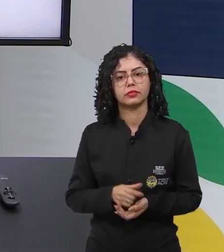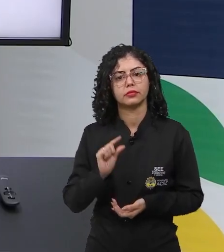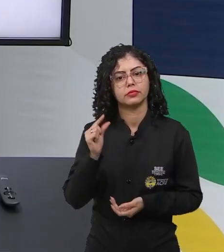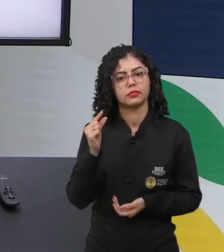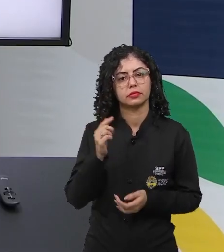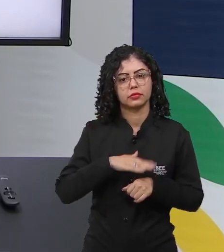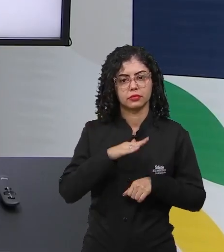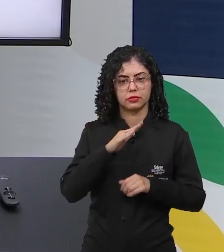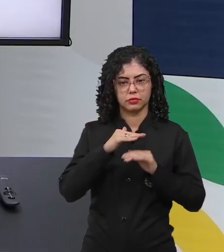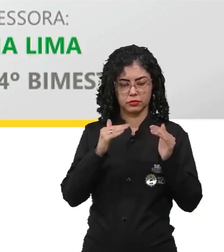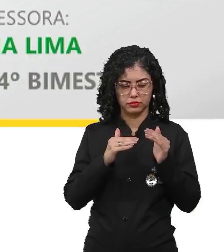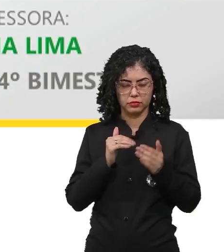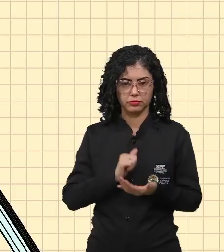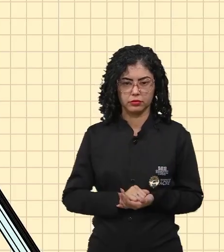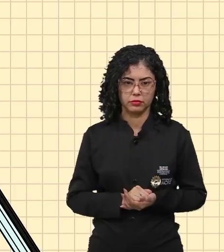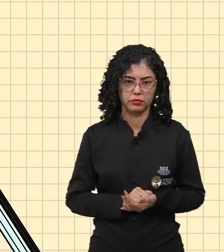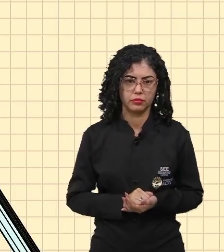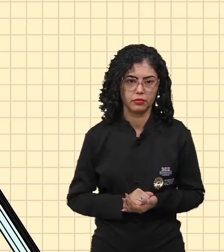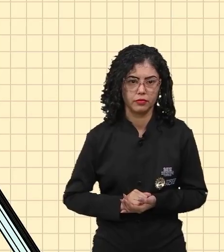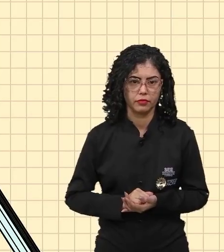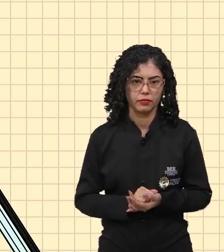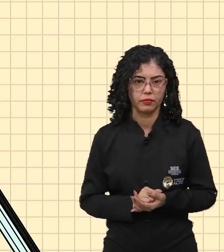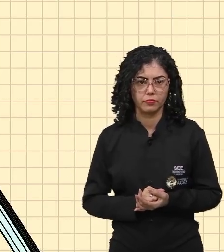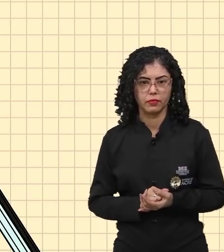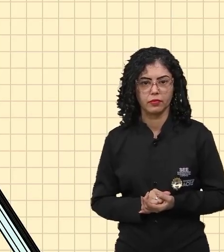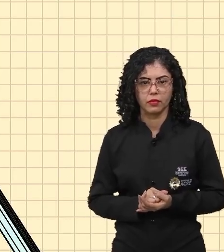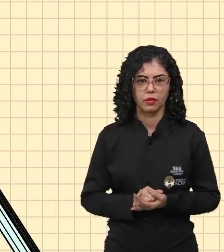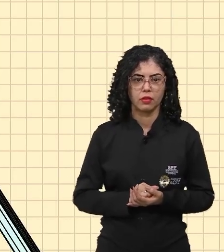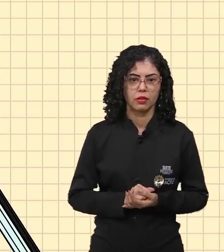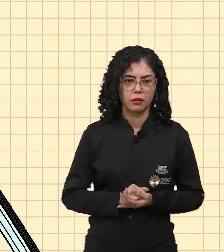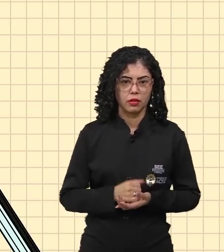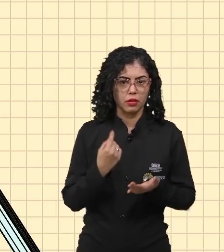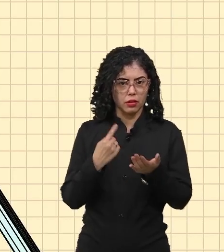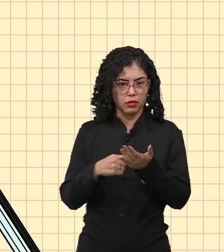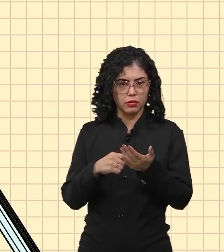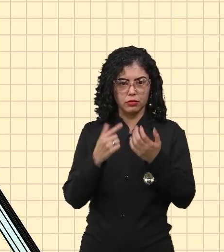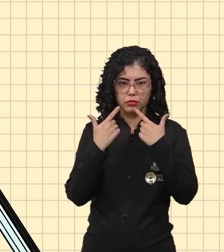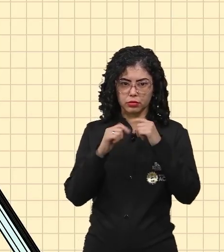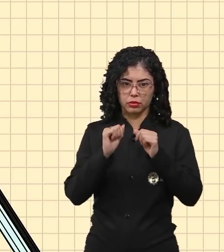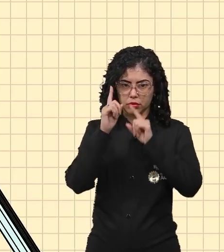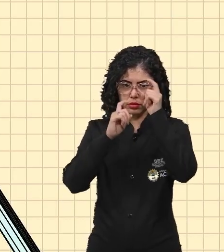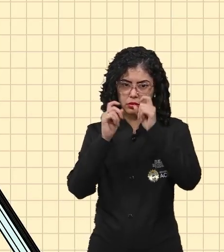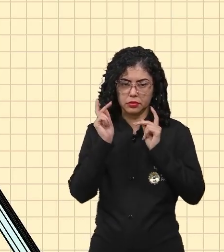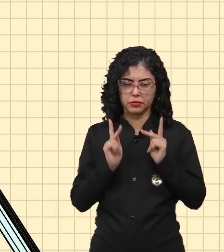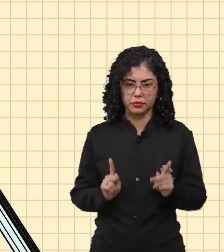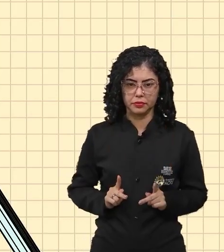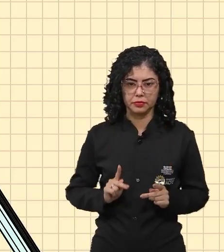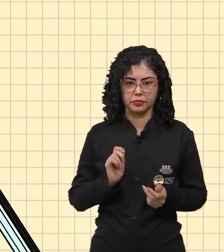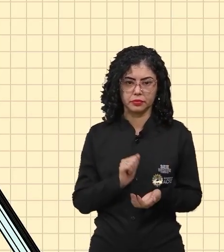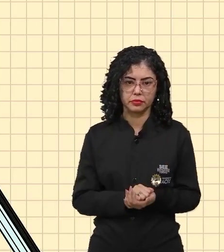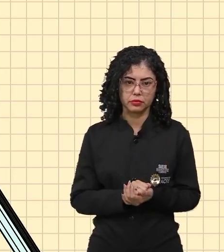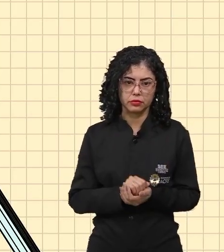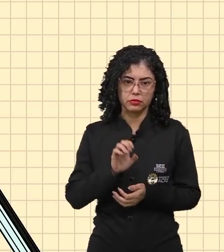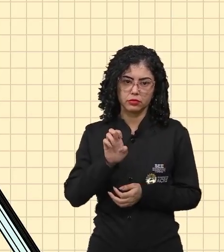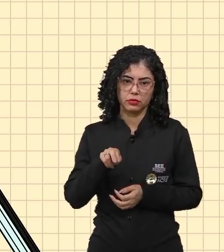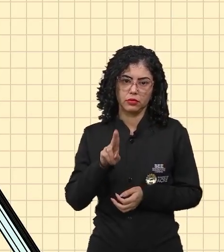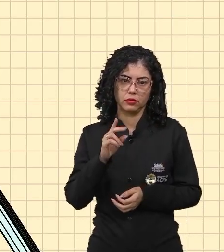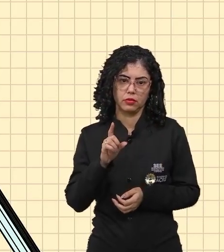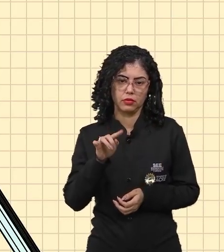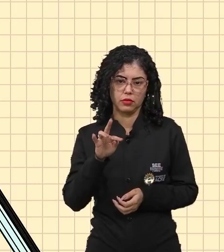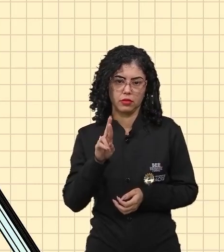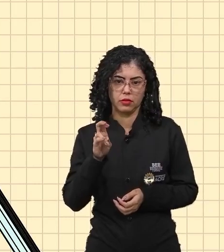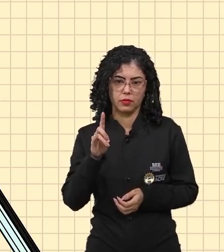sobre isso tudo. Então, o que seriam essas marcas linguísticas que expressam a posição